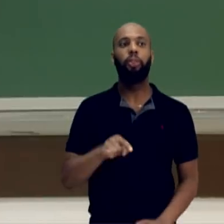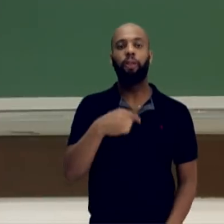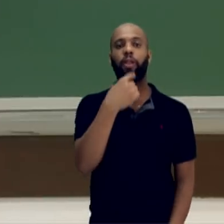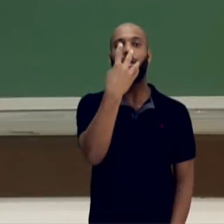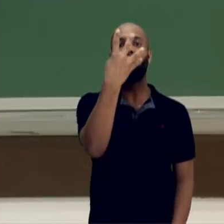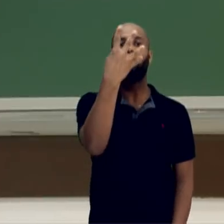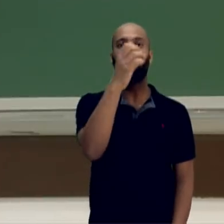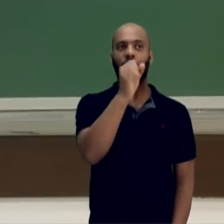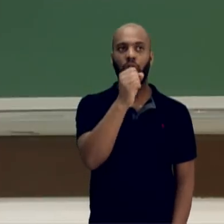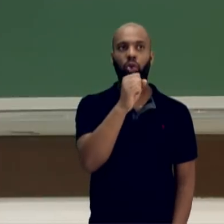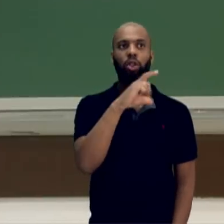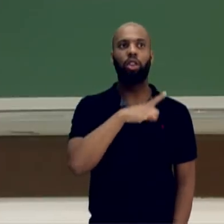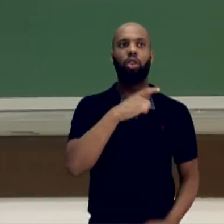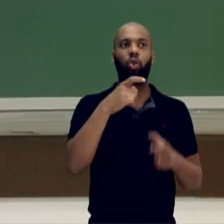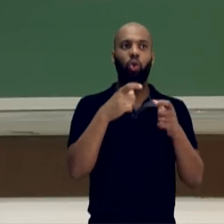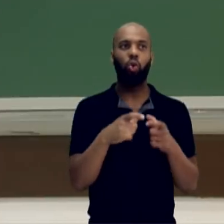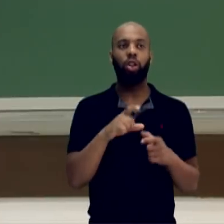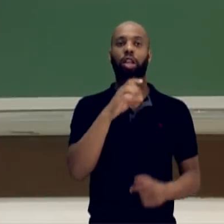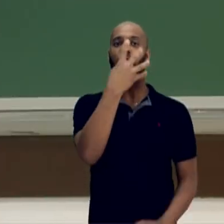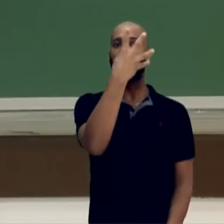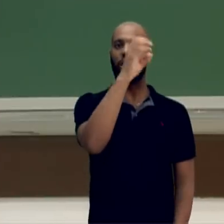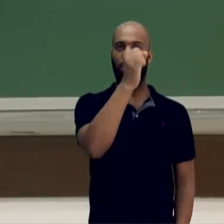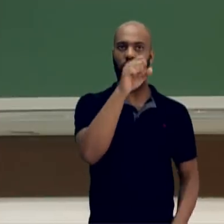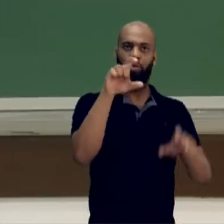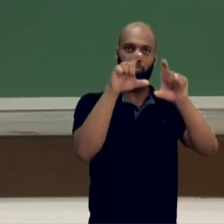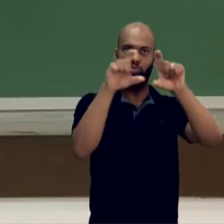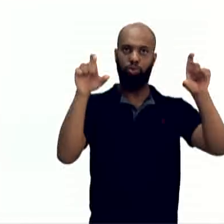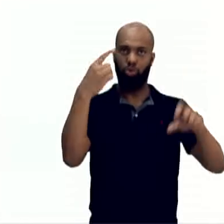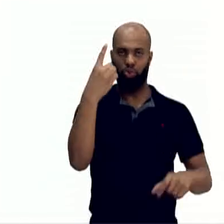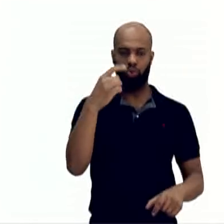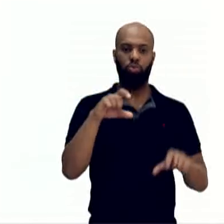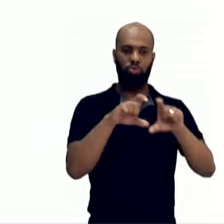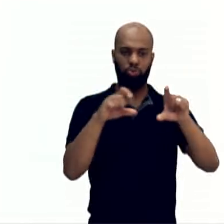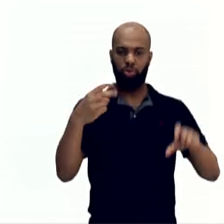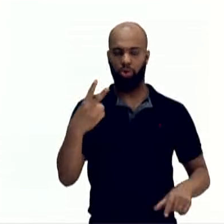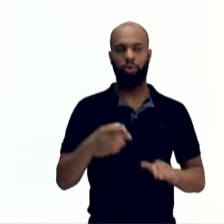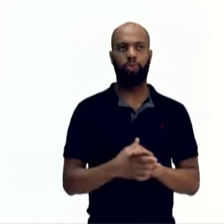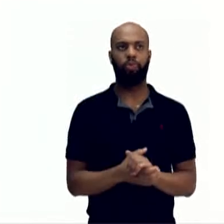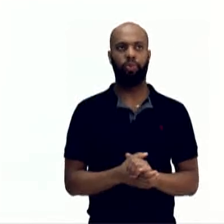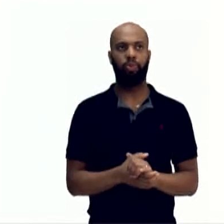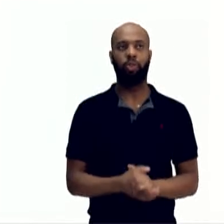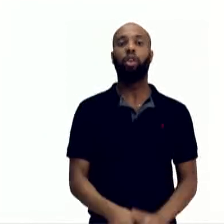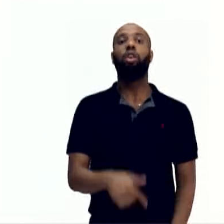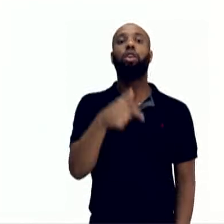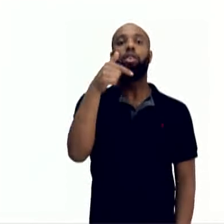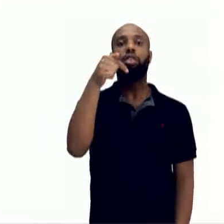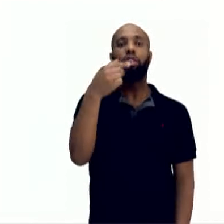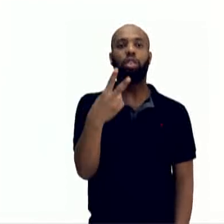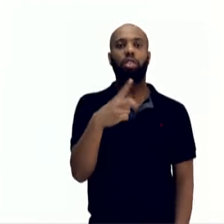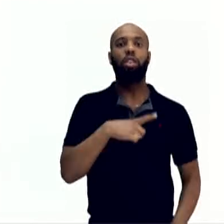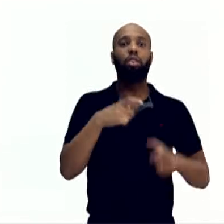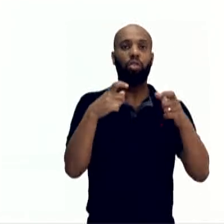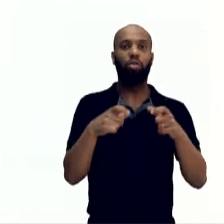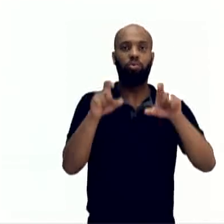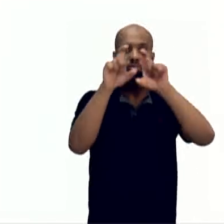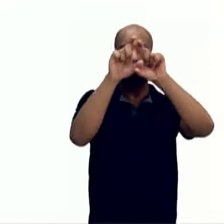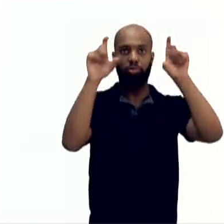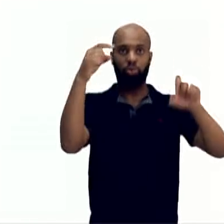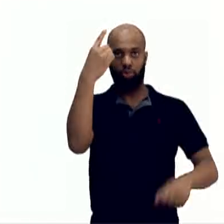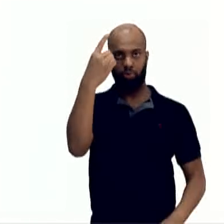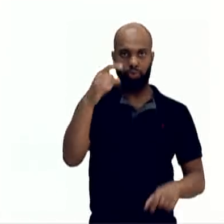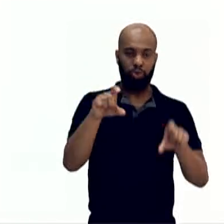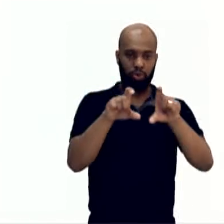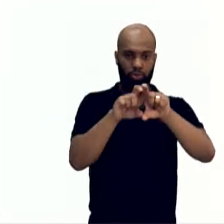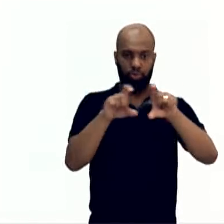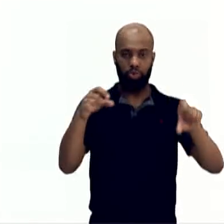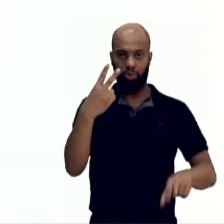48. O 48, ele é comum só no navio 1 e no 2. E o 72 é comum no navio 1,